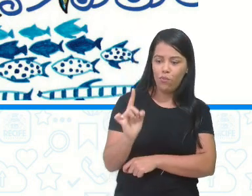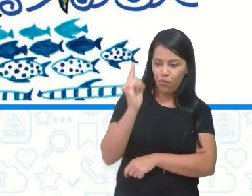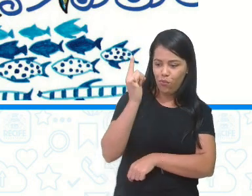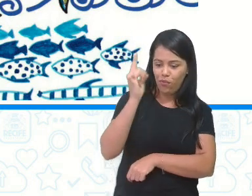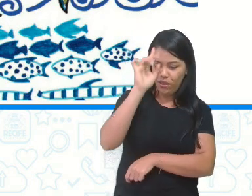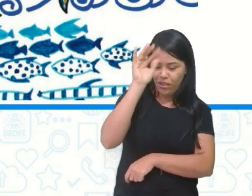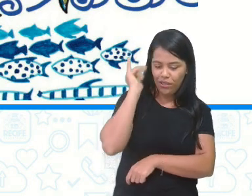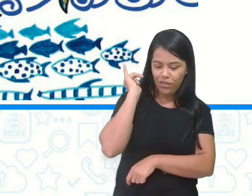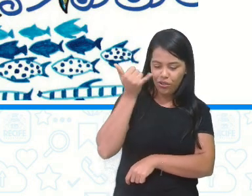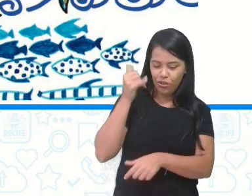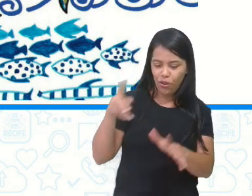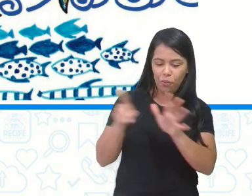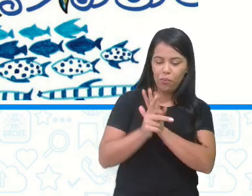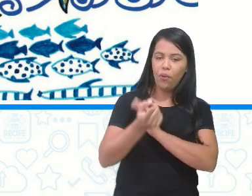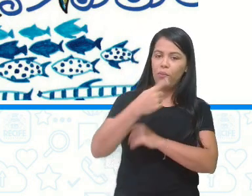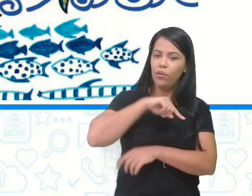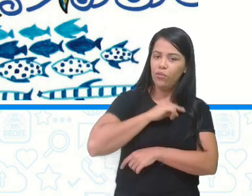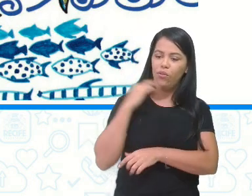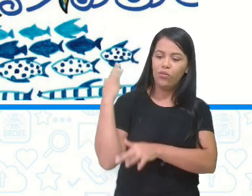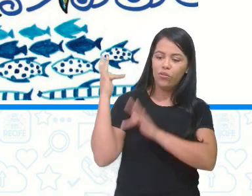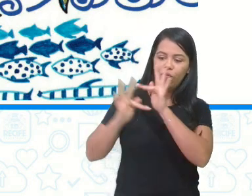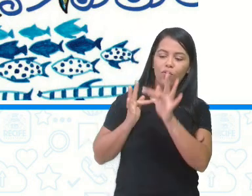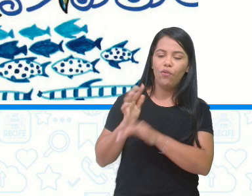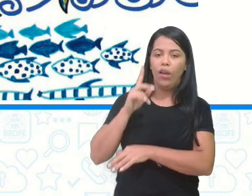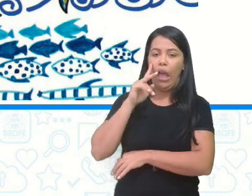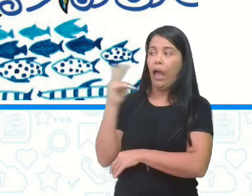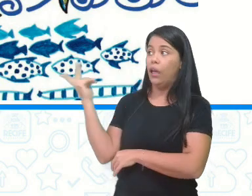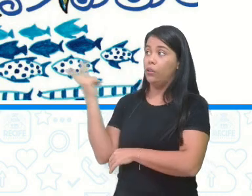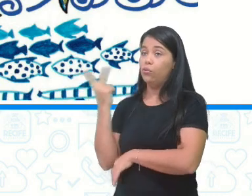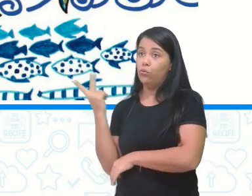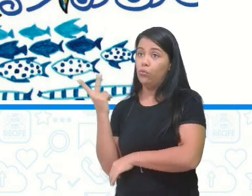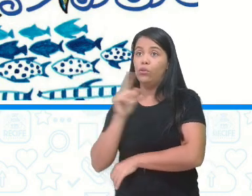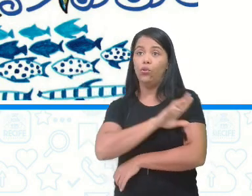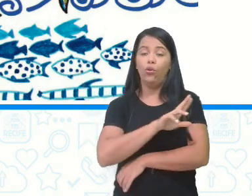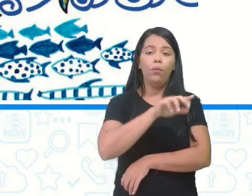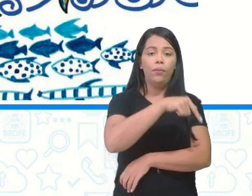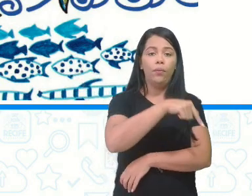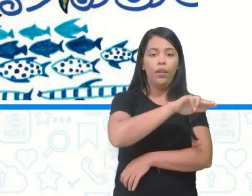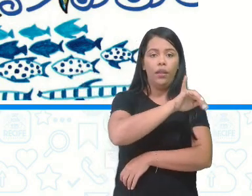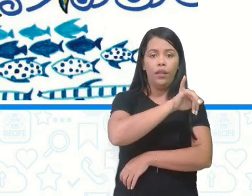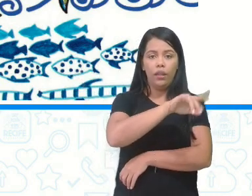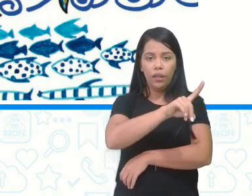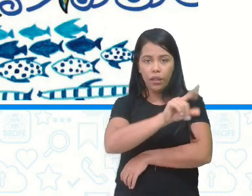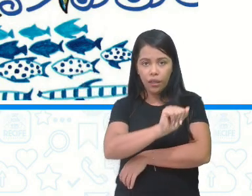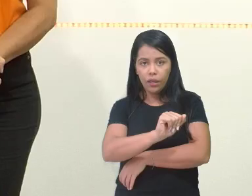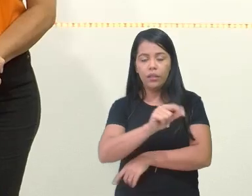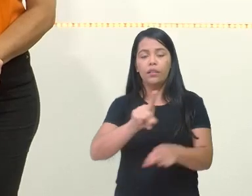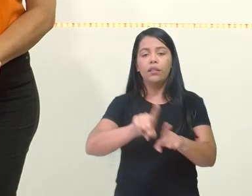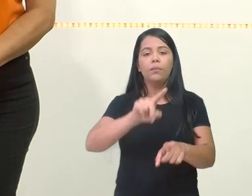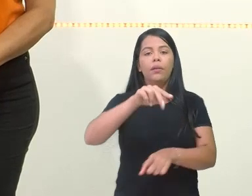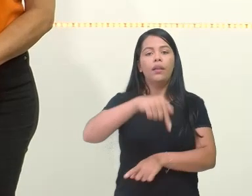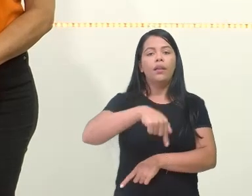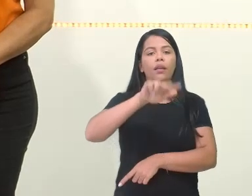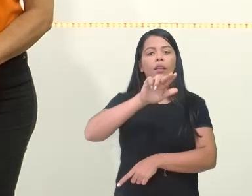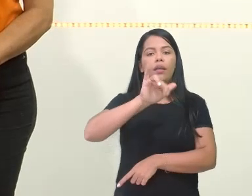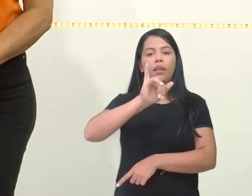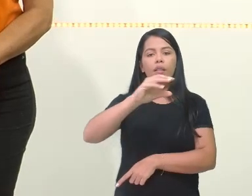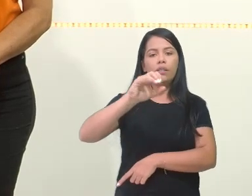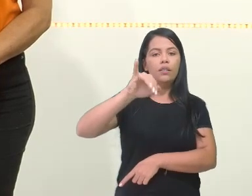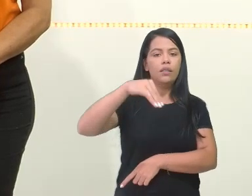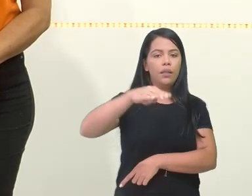África, as sereias são Kianda e Kisimbi. E aqui, no nosso folclore brasileiro, tem uma lenda